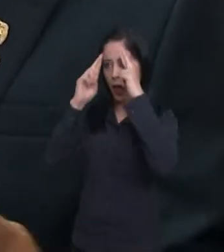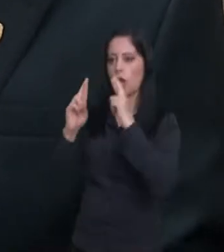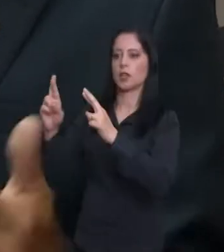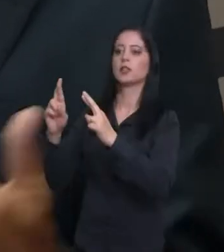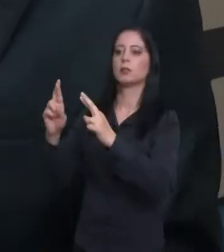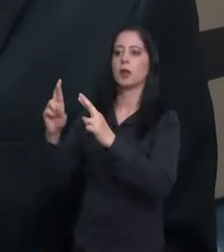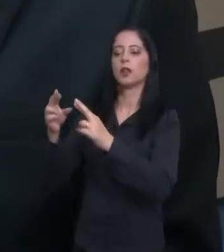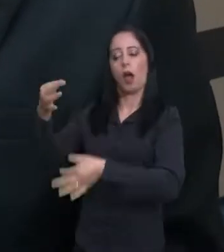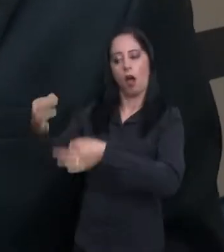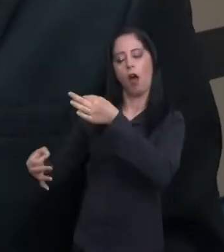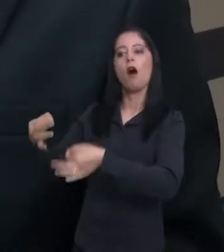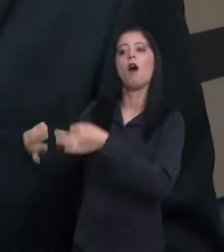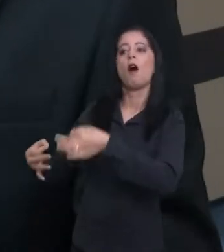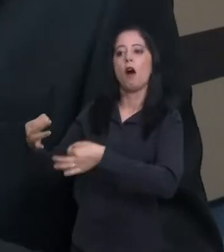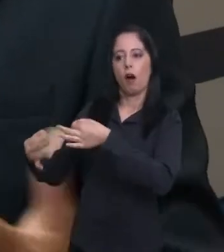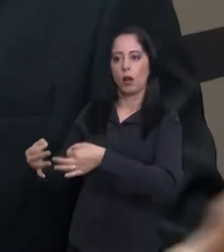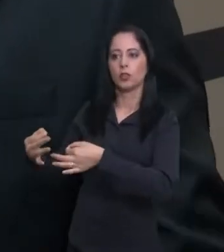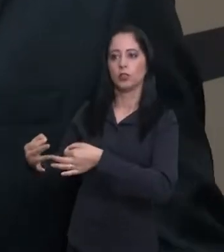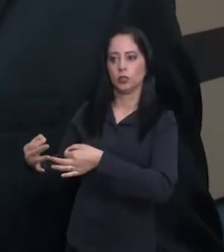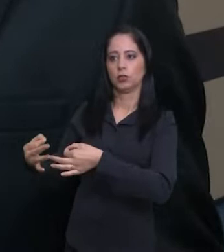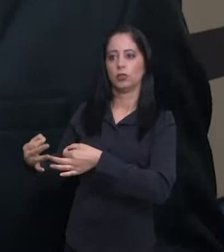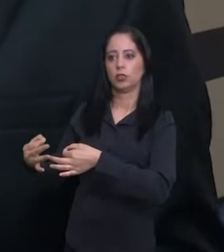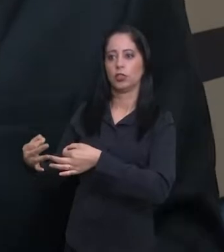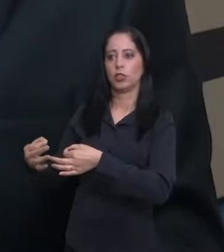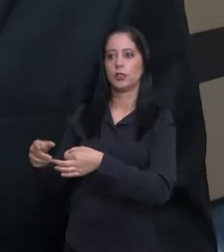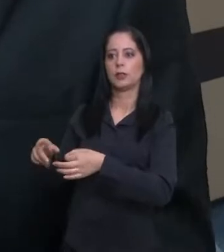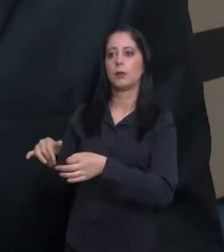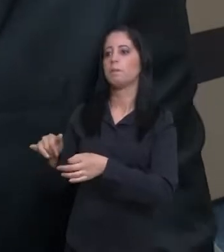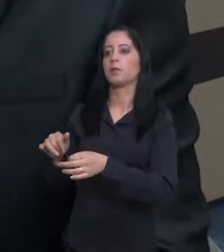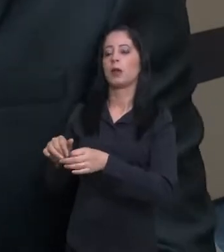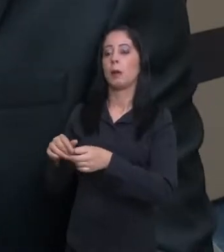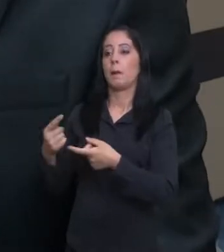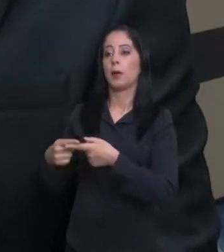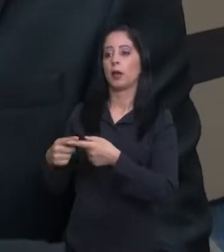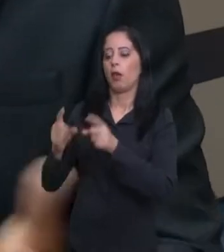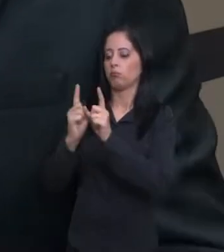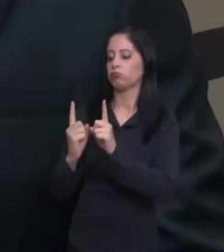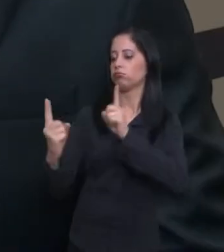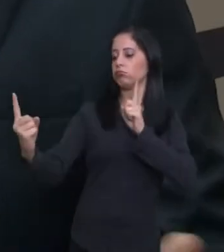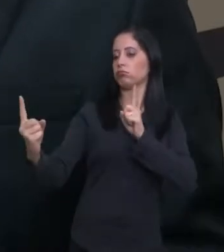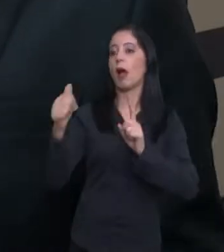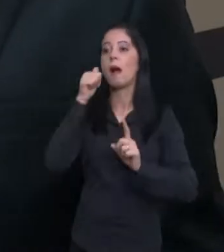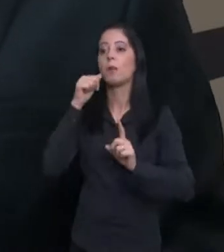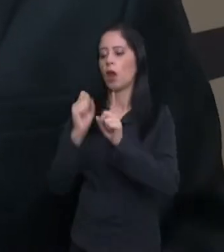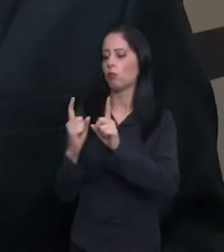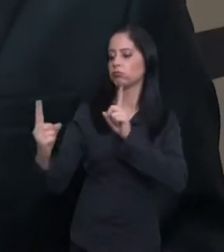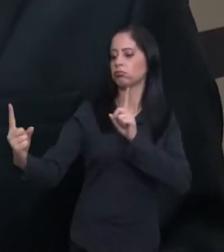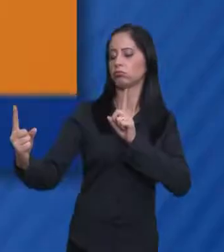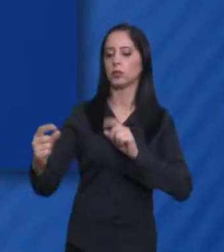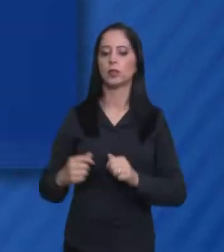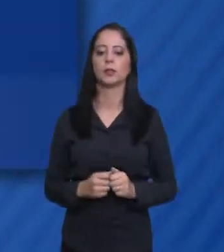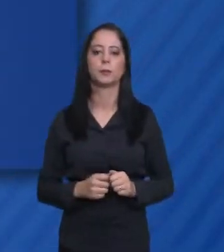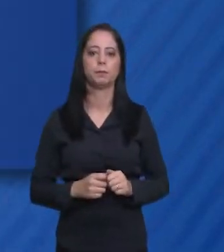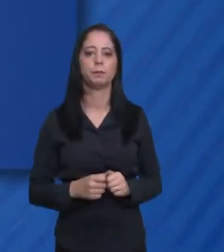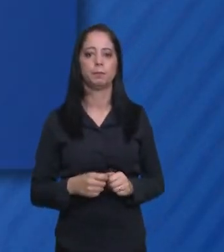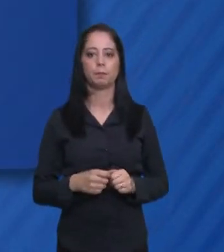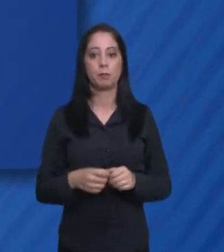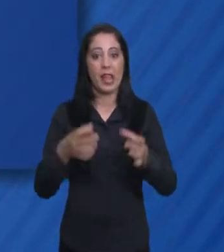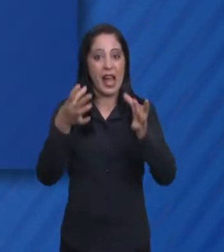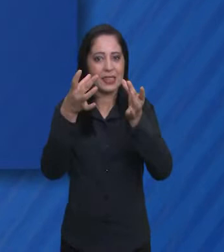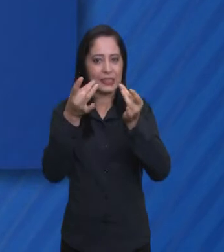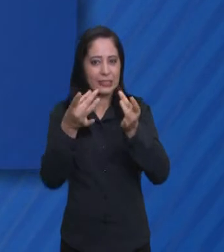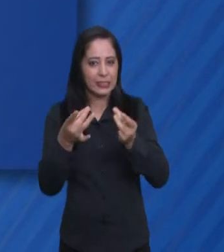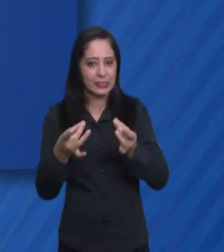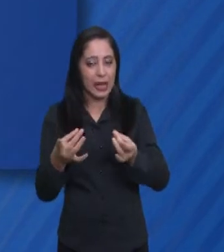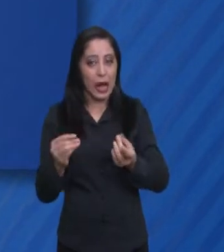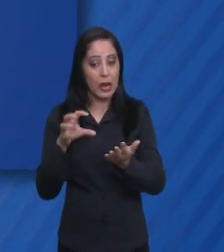respeite as decisões judiciais que são as restrições é de estar perto dessa pessoa dentre as